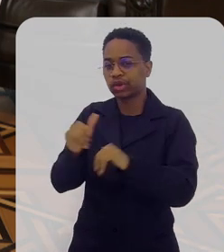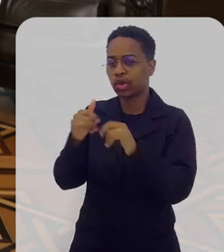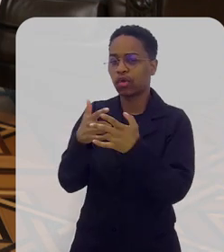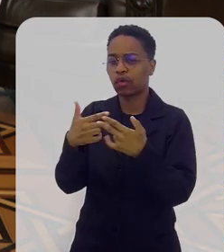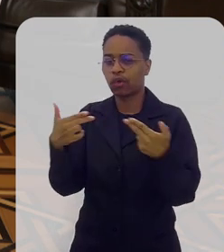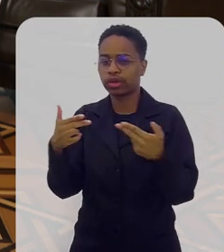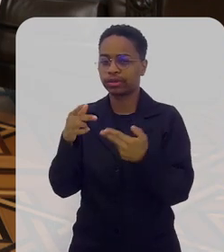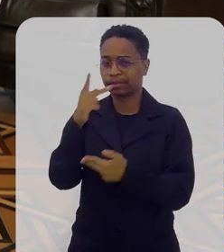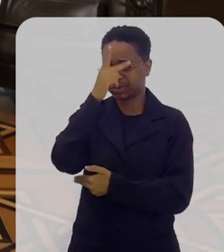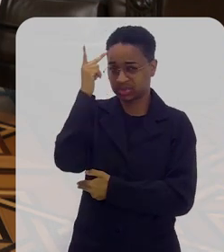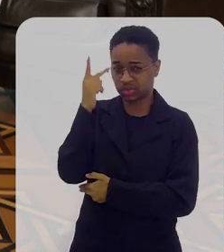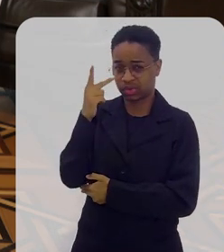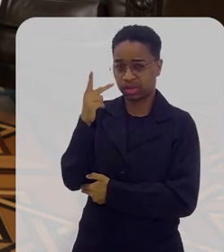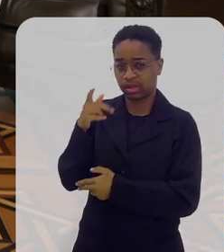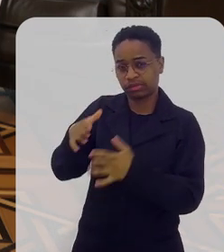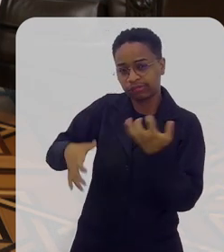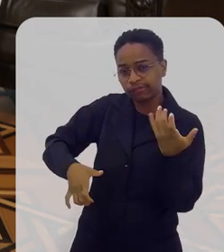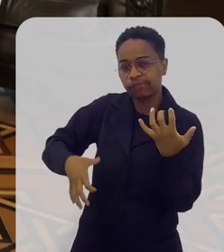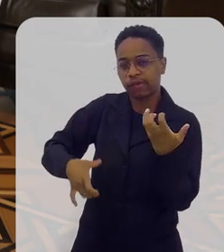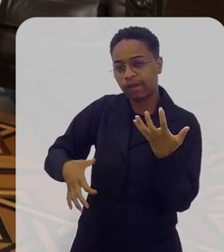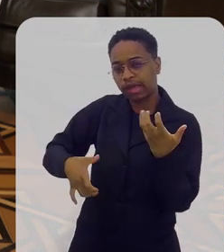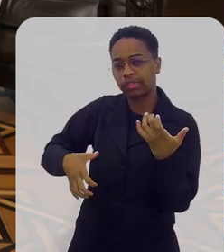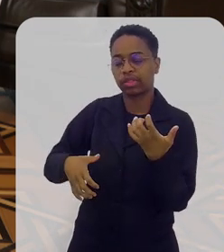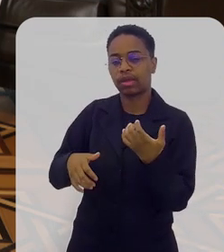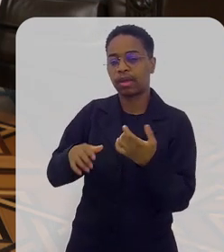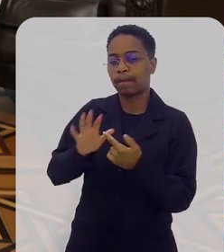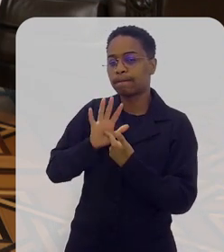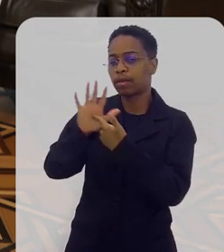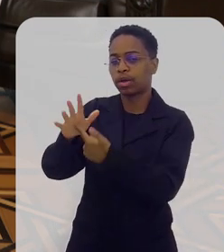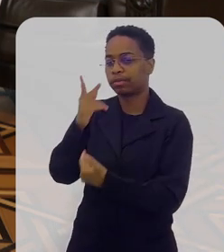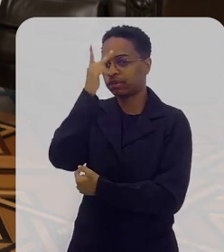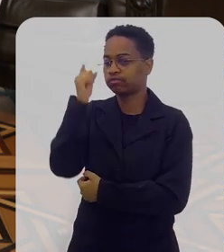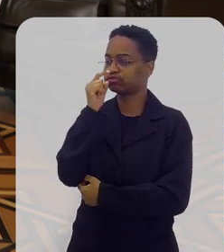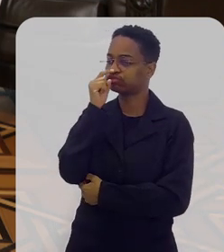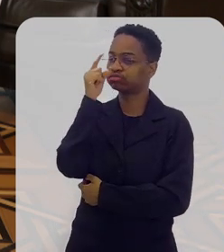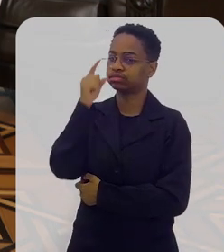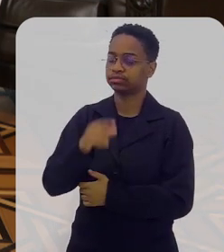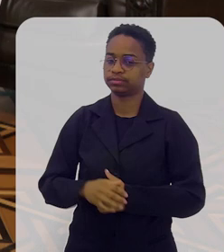que a gente encontra aceso na igreja. Manda, vai, Joana.